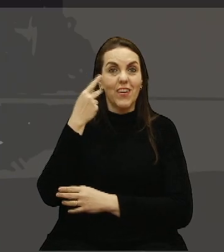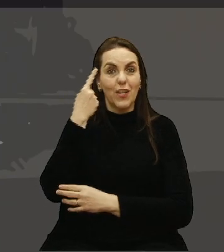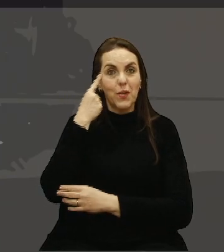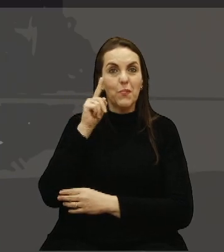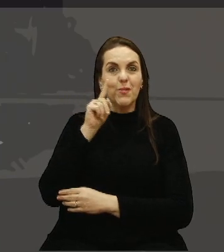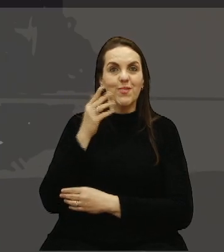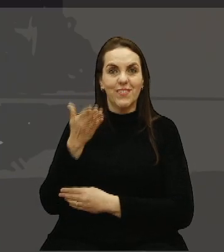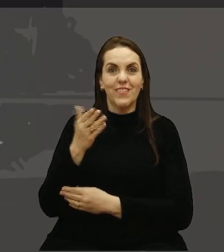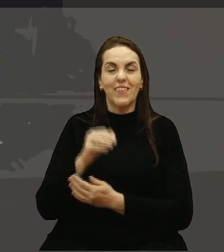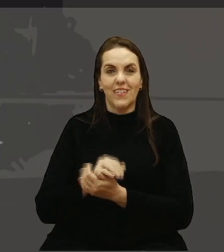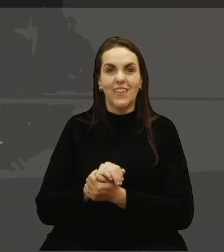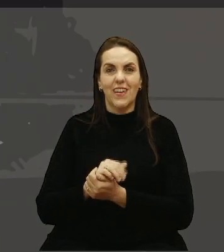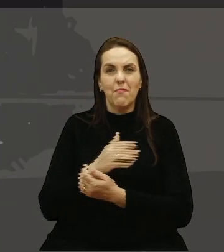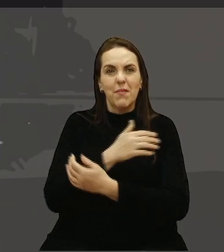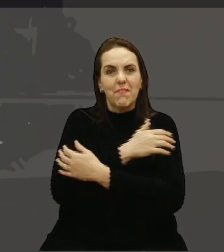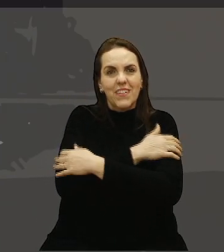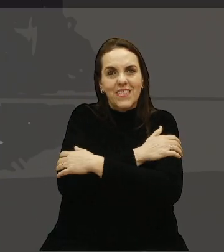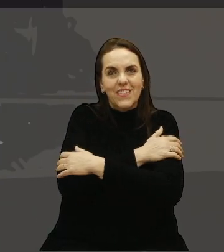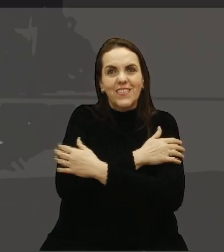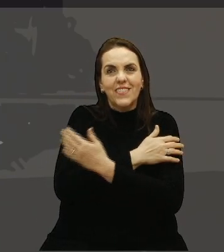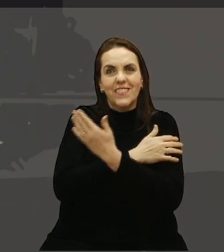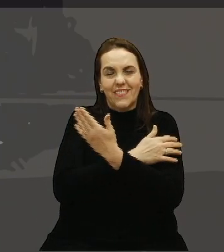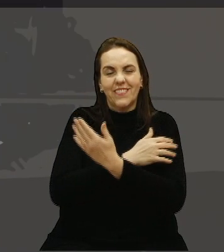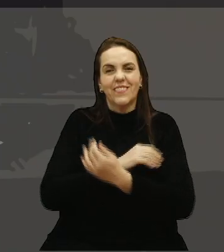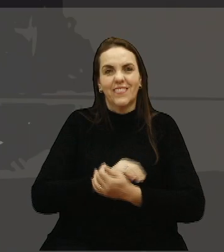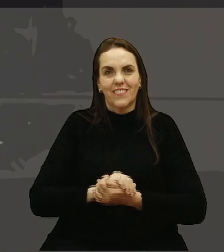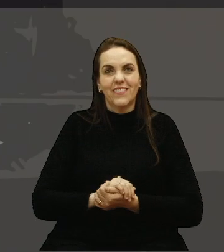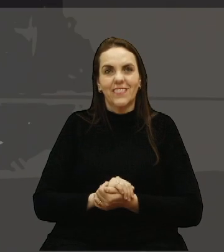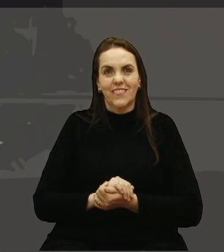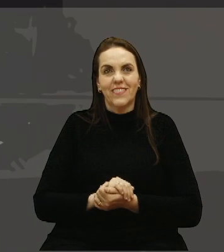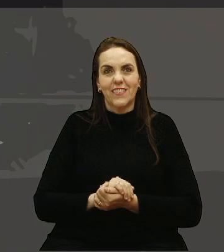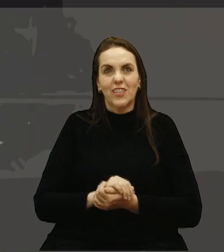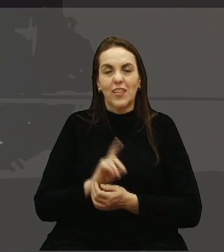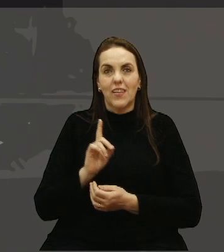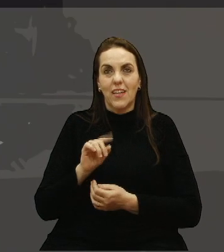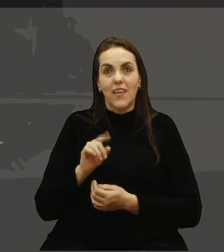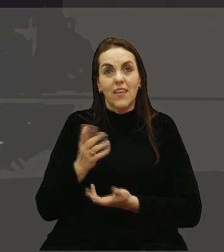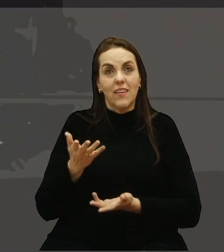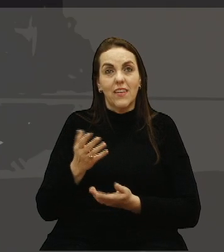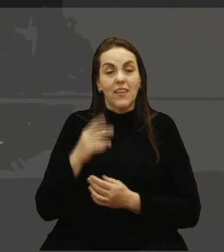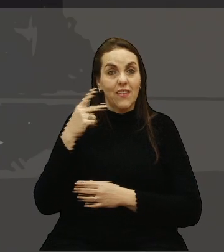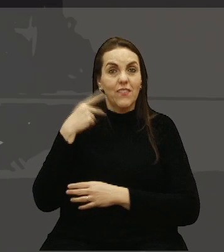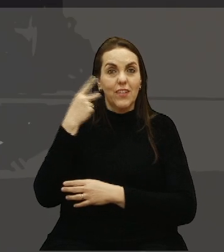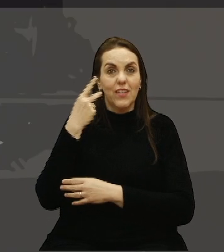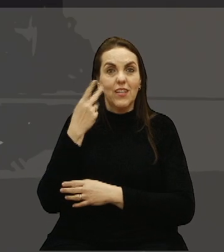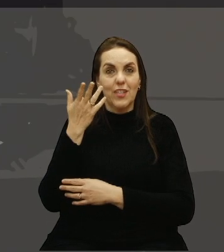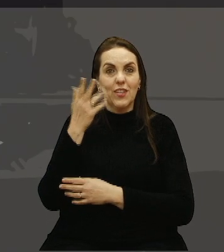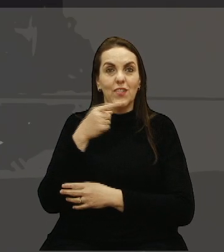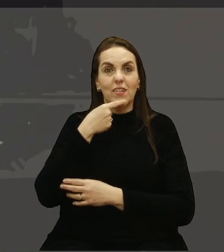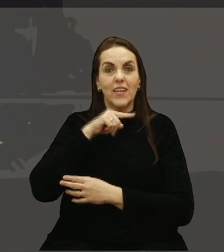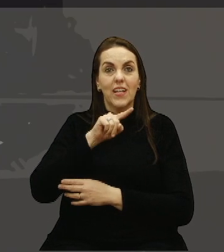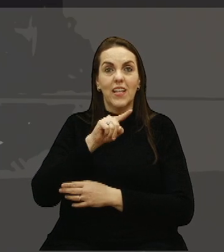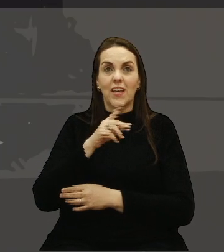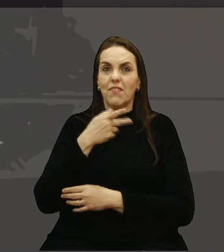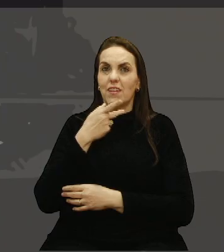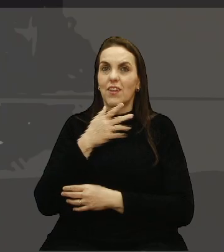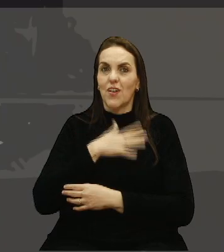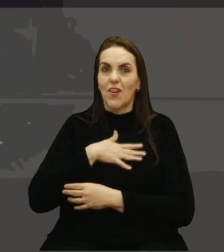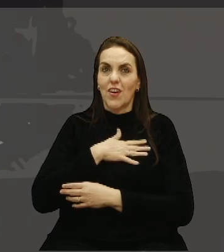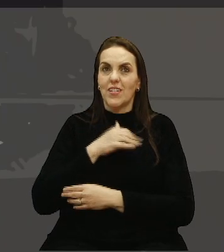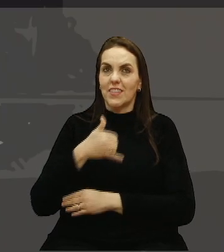um dia e ela me abraçou, olha só. Isso aí, vereador Caleb, Vossa Excelência que gosta de falar um pouco de idade, eu não estou tão